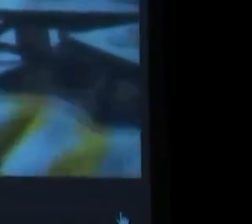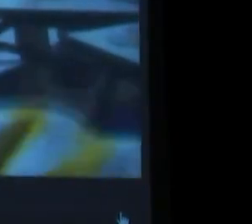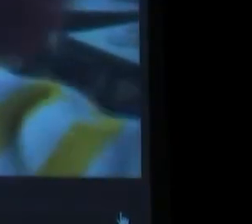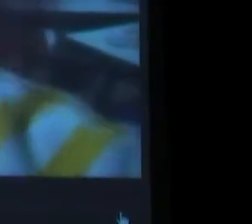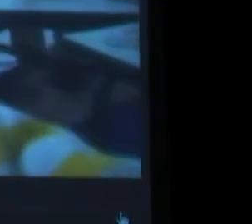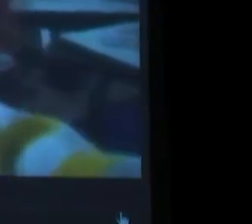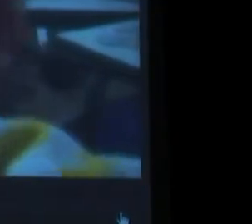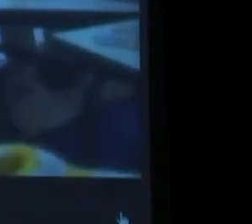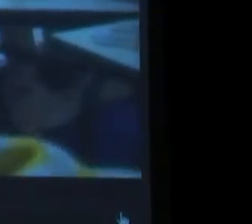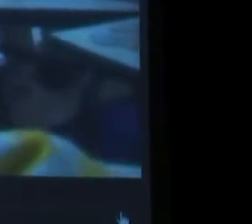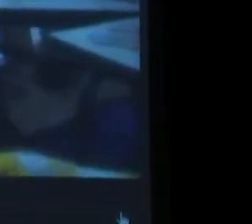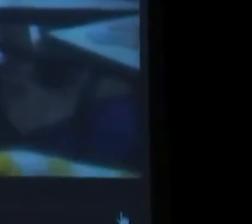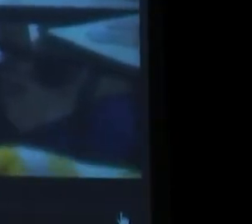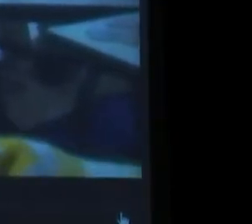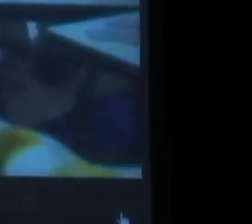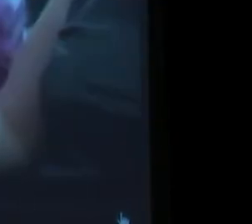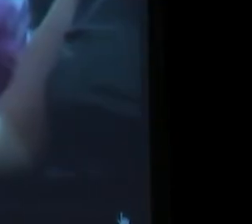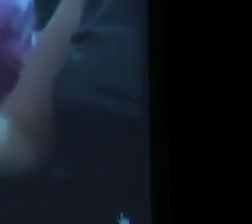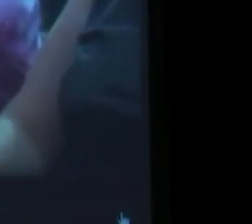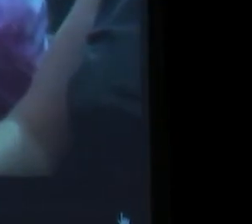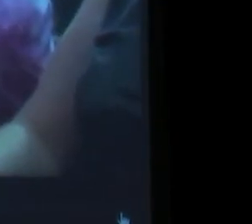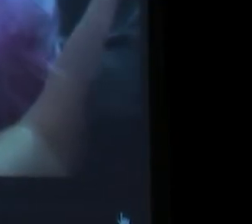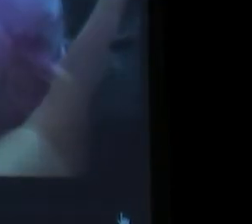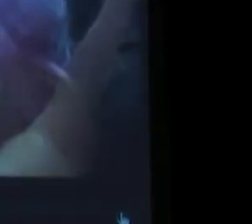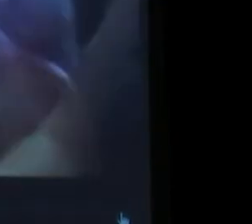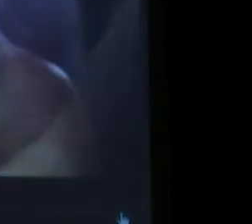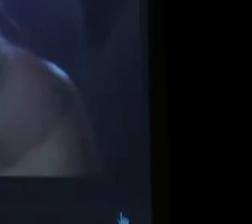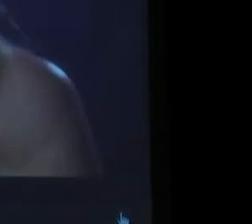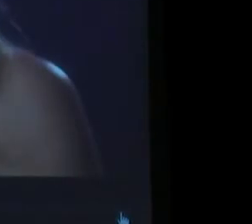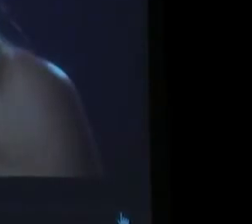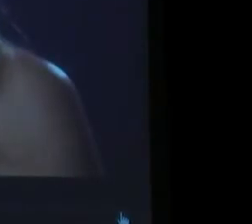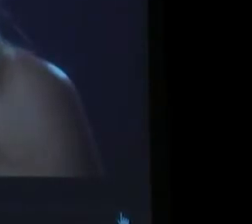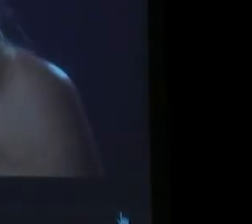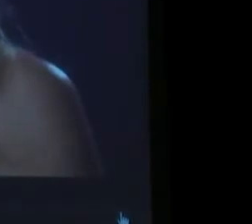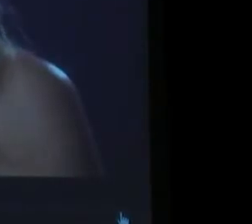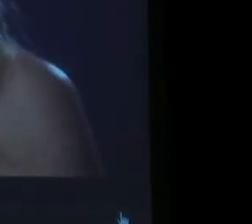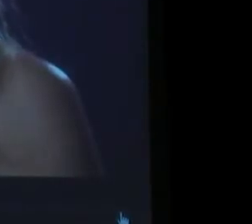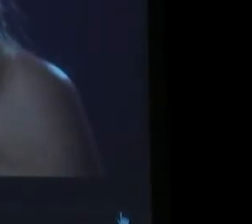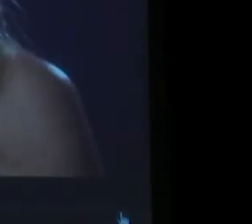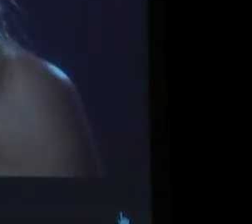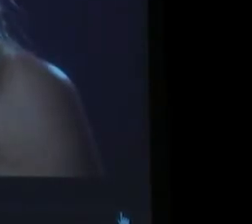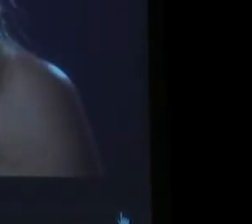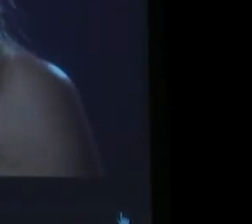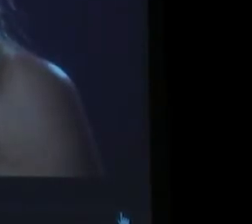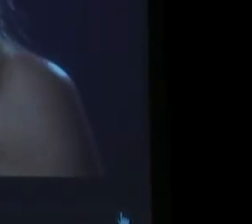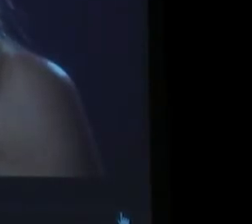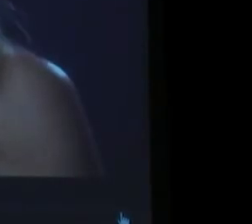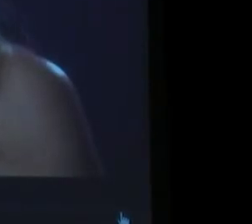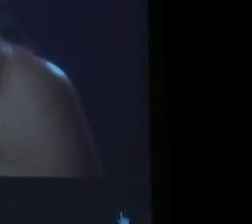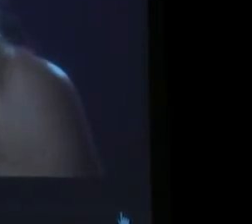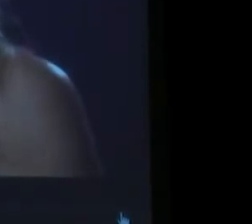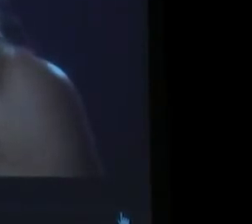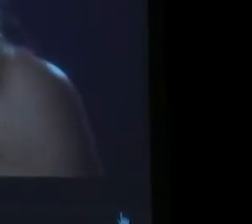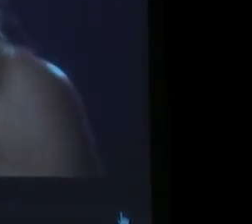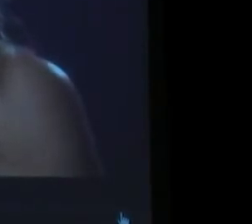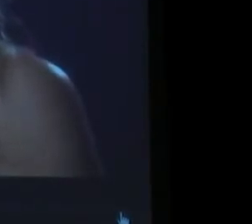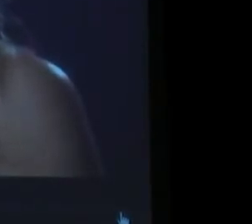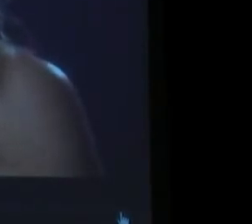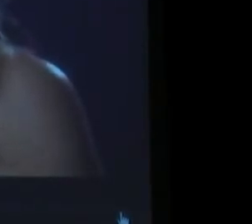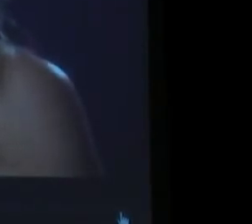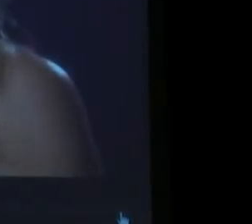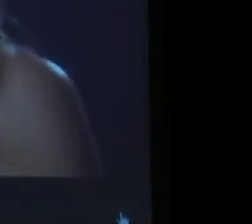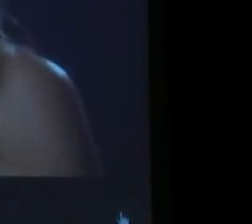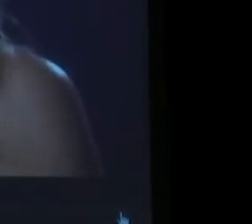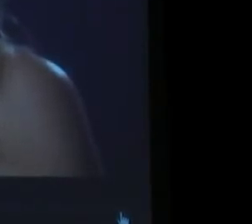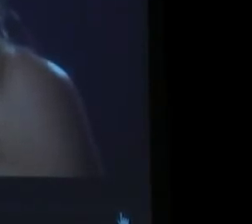amplo projeto político-pedagógico. A Tikira foi criada em 1989 e o grande objetivo da